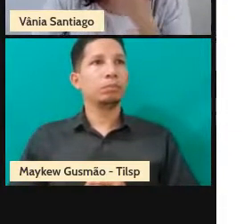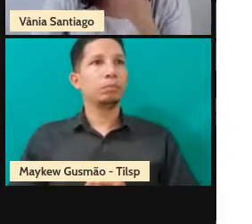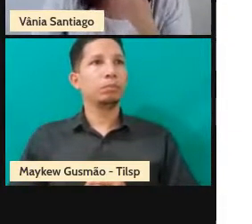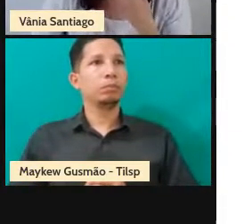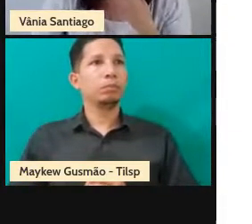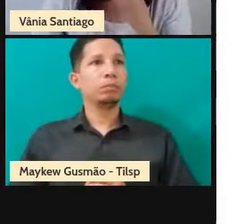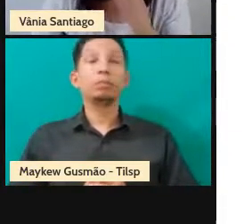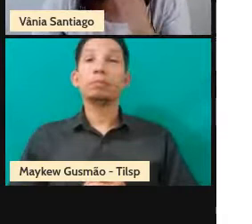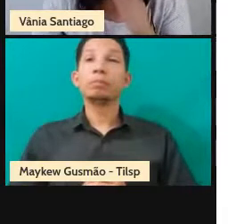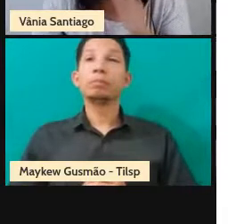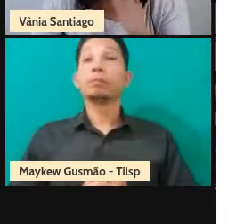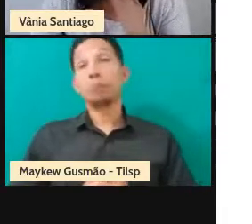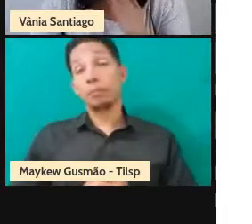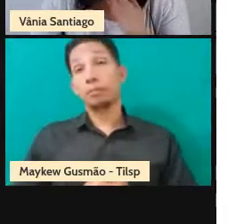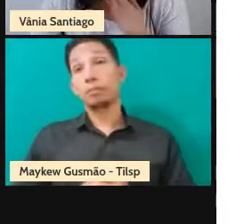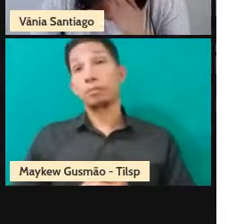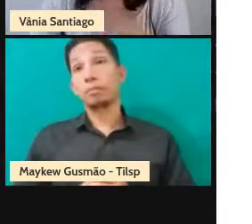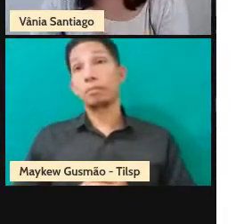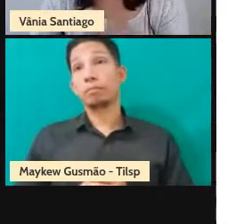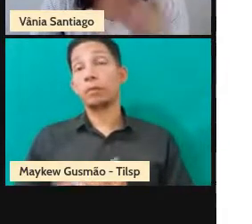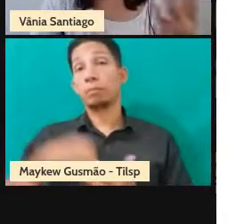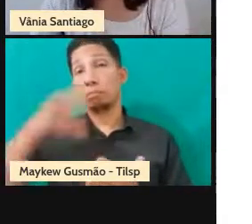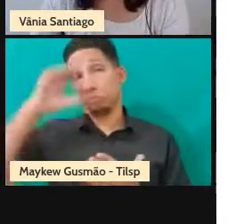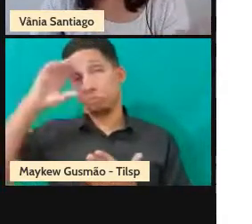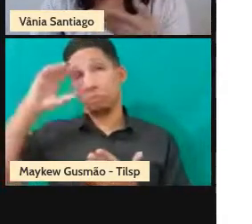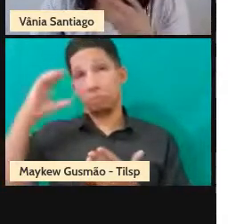Dando continuidade, após a